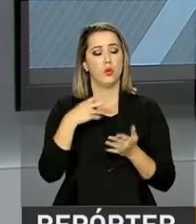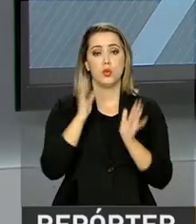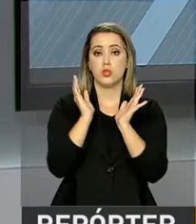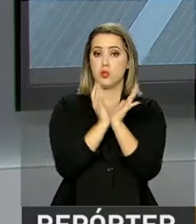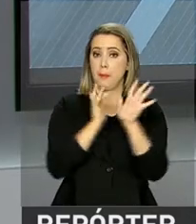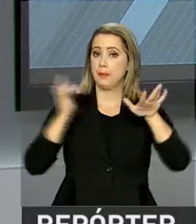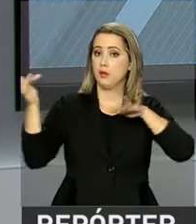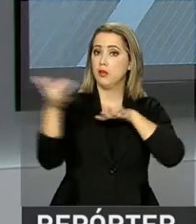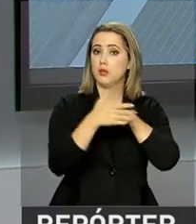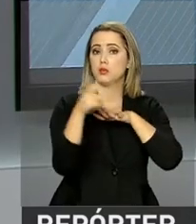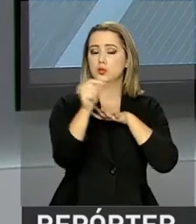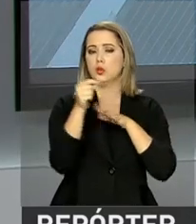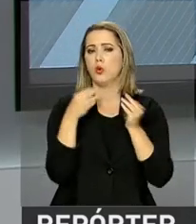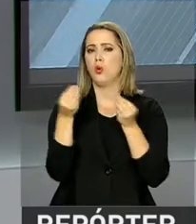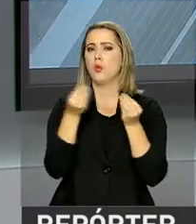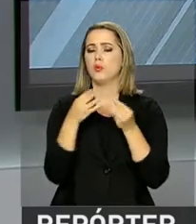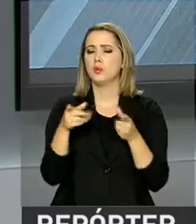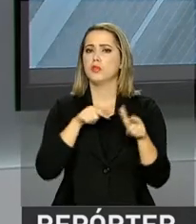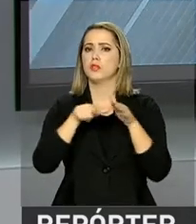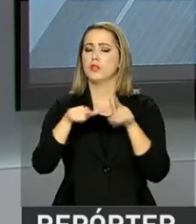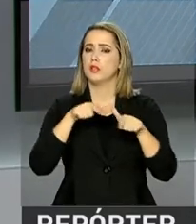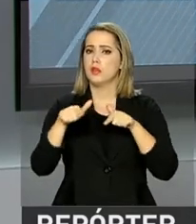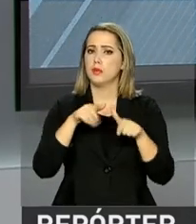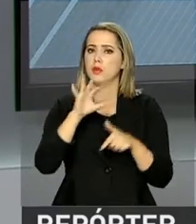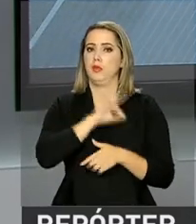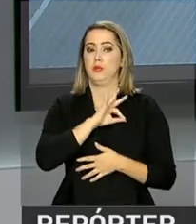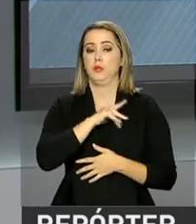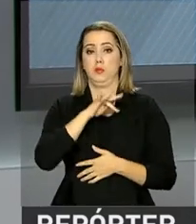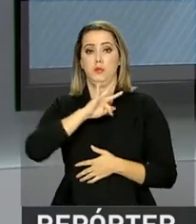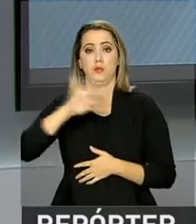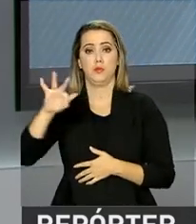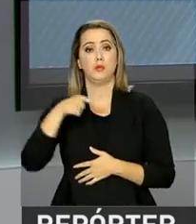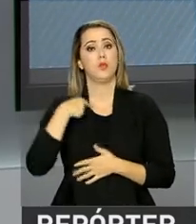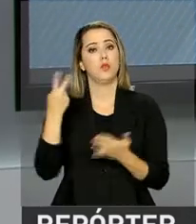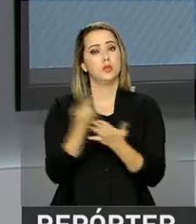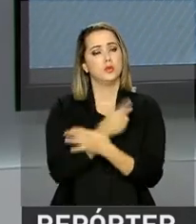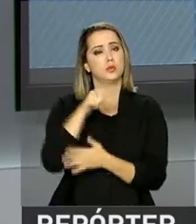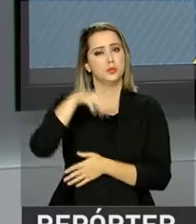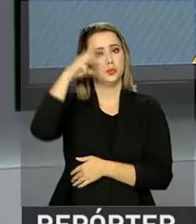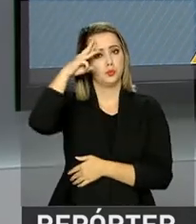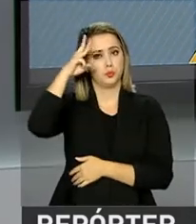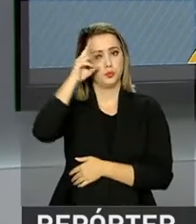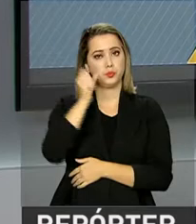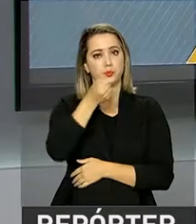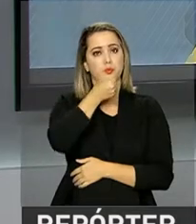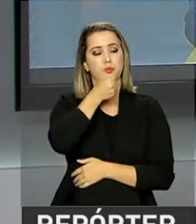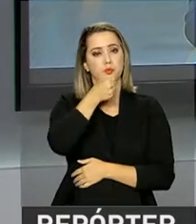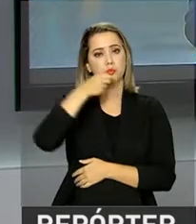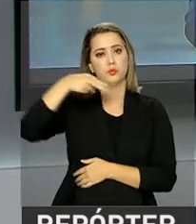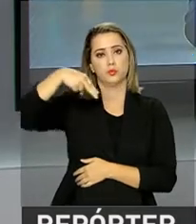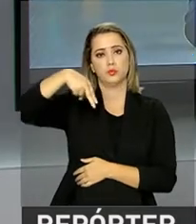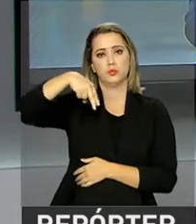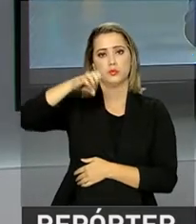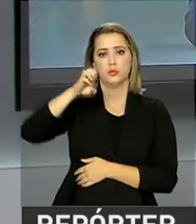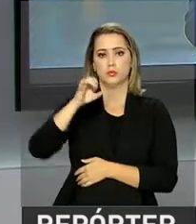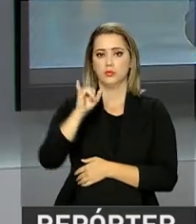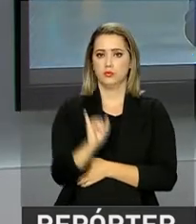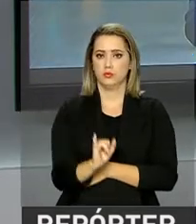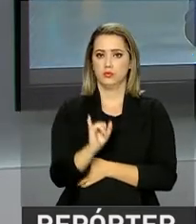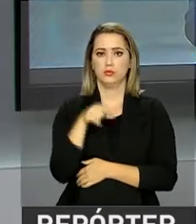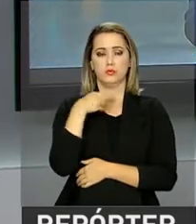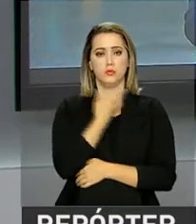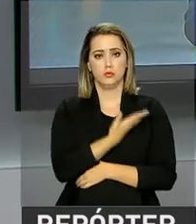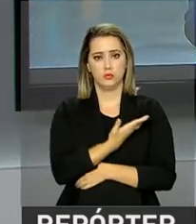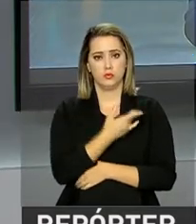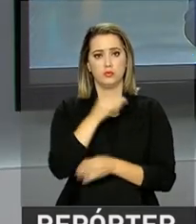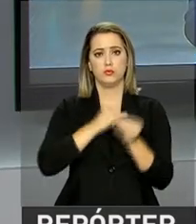social sobre as operações da Polícia Federal realizadas nesta terça-feira. Quem tem informações sobre esse assunto pra gente